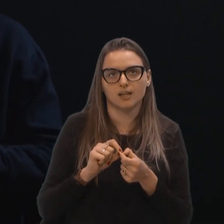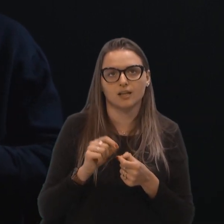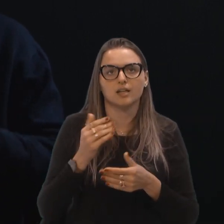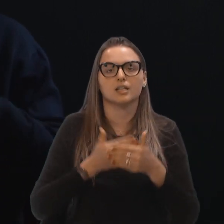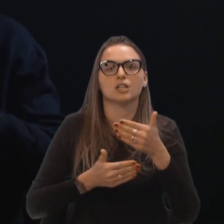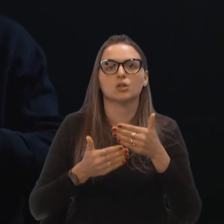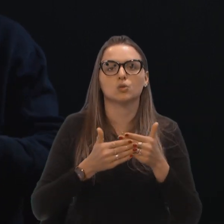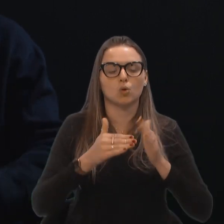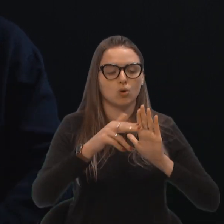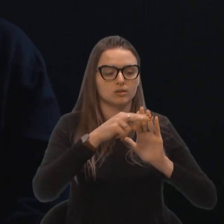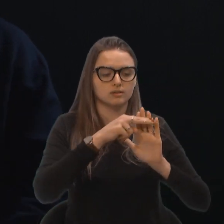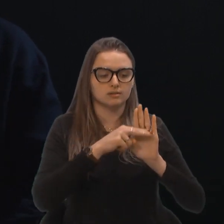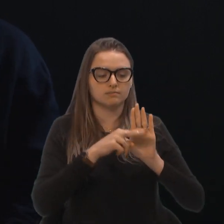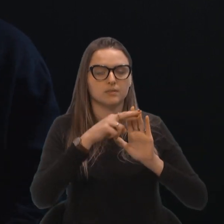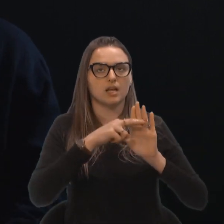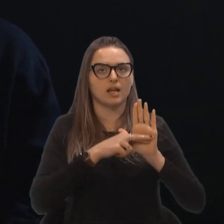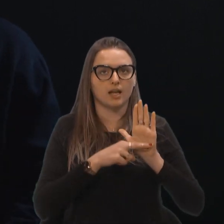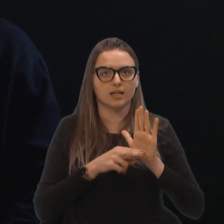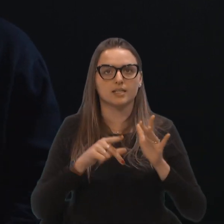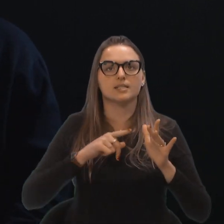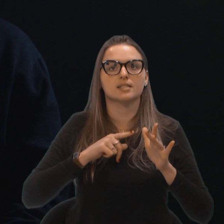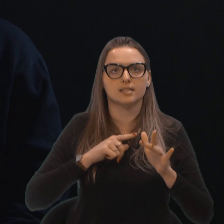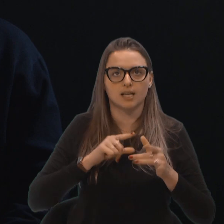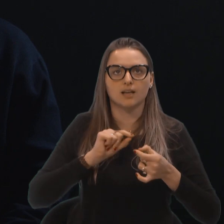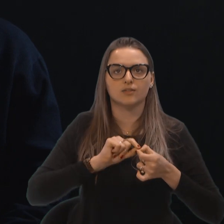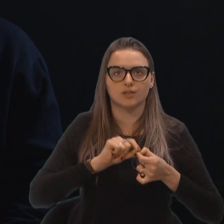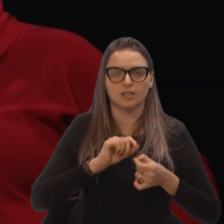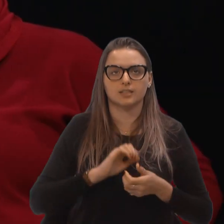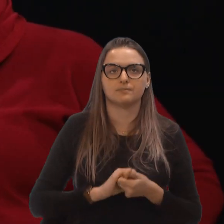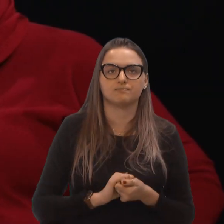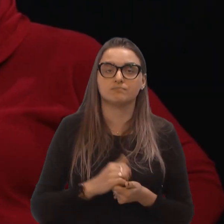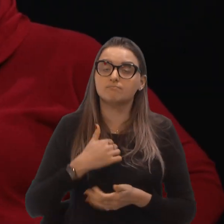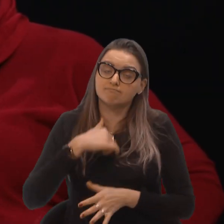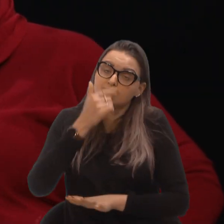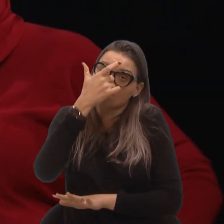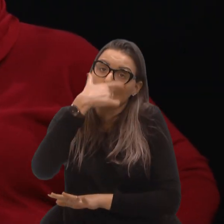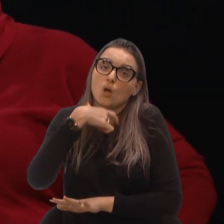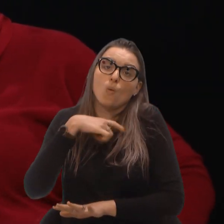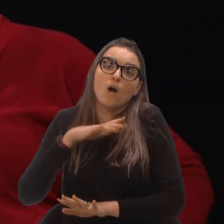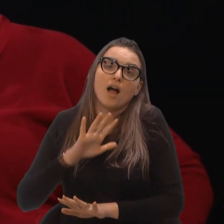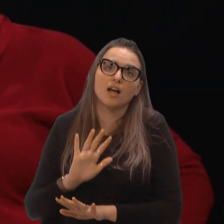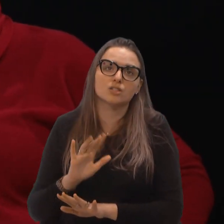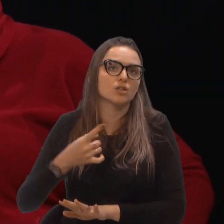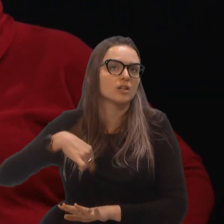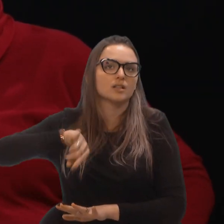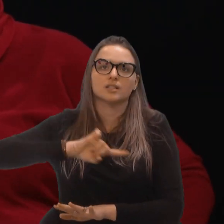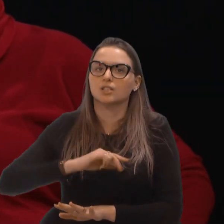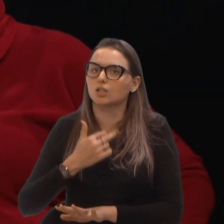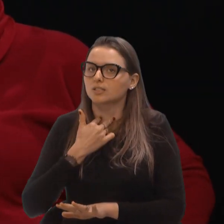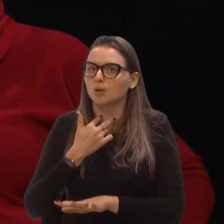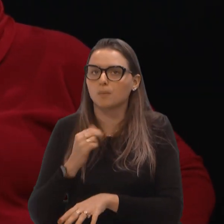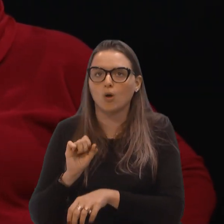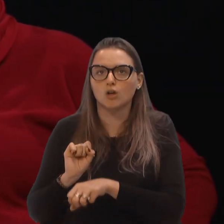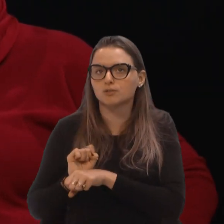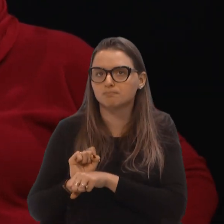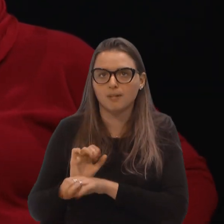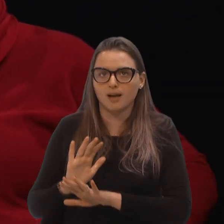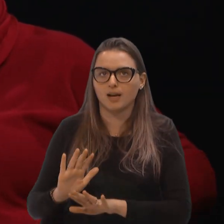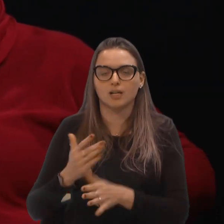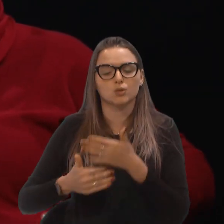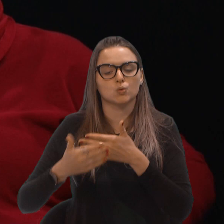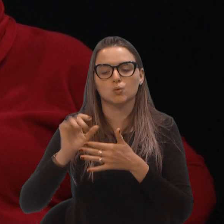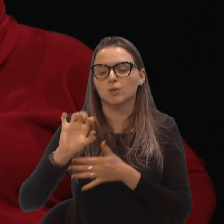que essas determinações sejam cumpridas. Eu acho que isso aí a gente não pode parar. Tudo